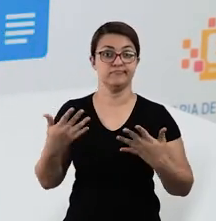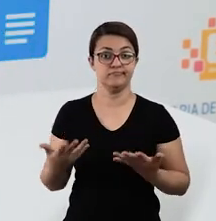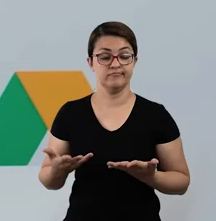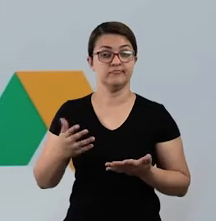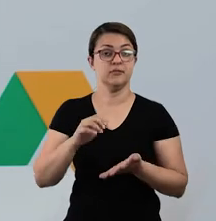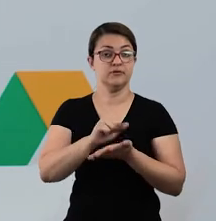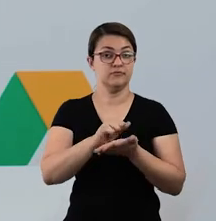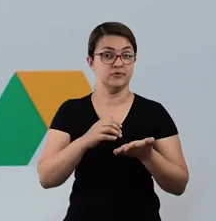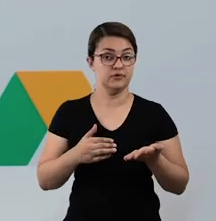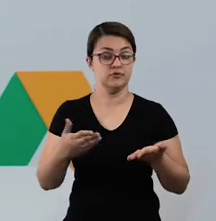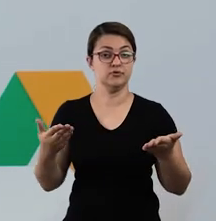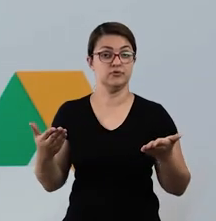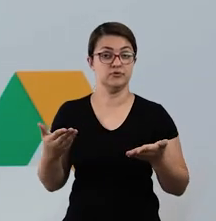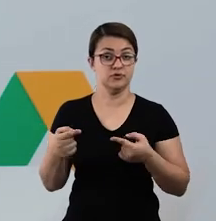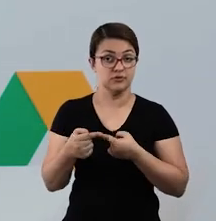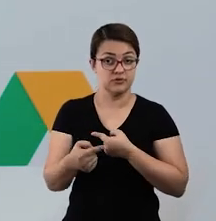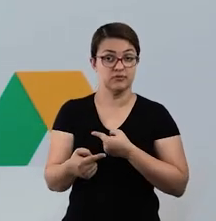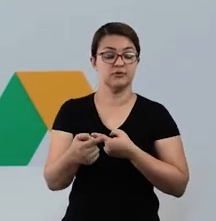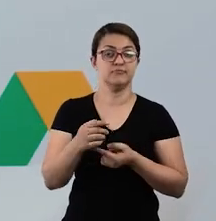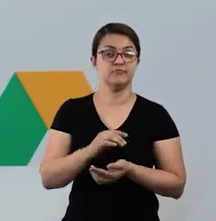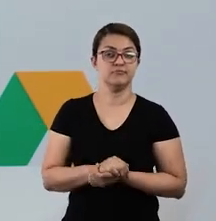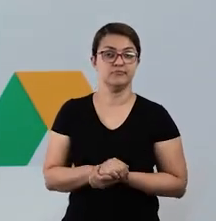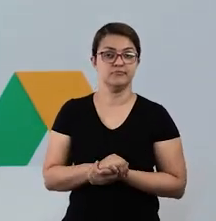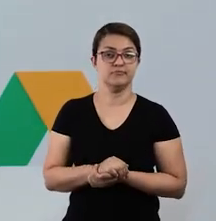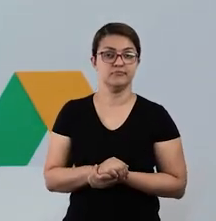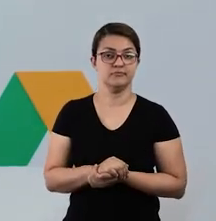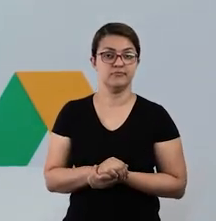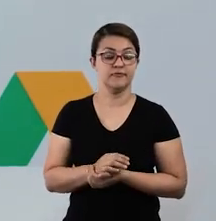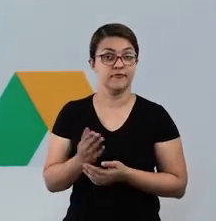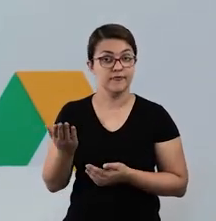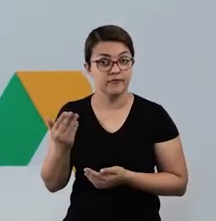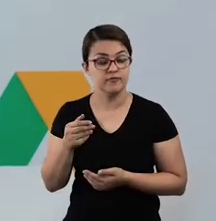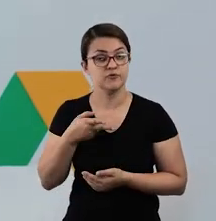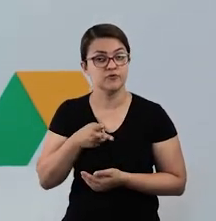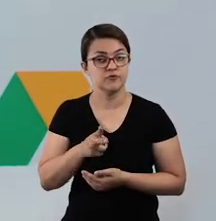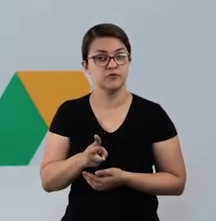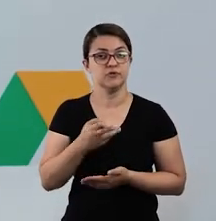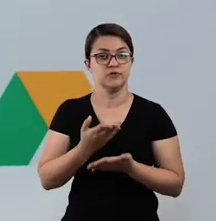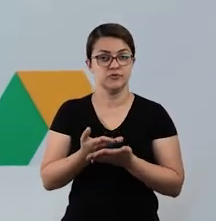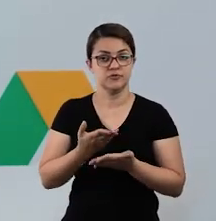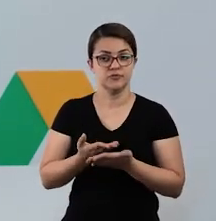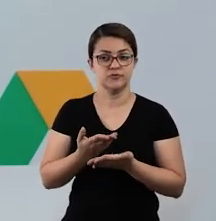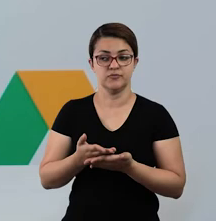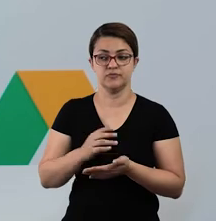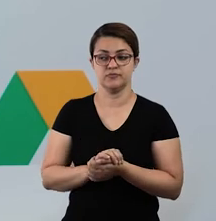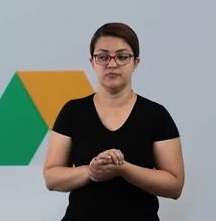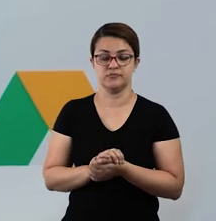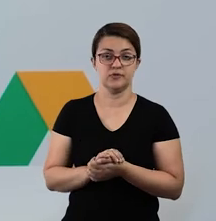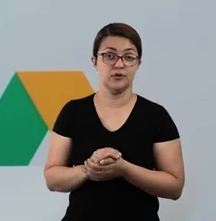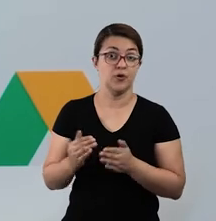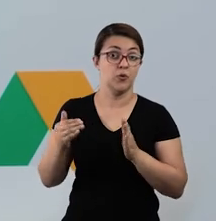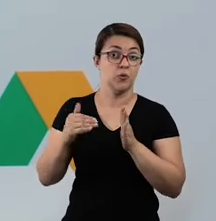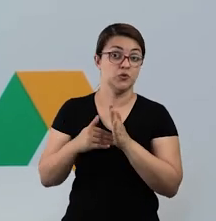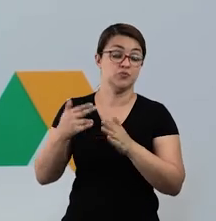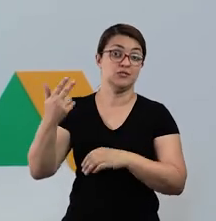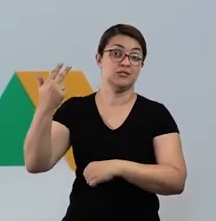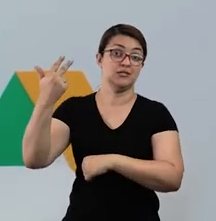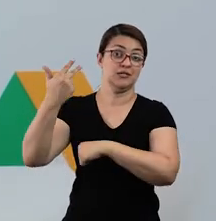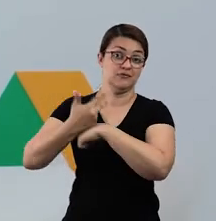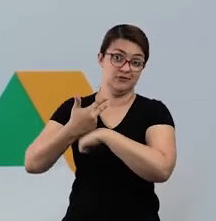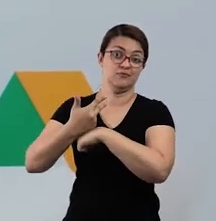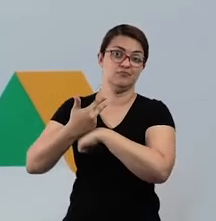E essas foram as atividades dessa semana, gente. Vamos continuar estudando, tá? Essa última